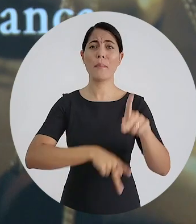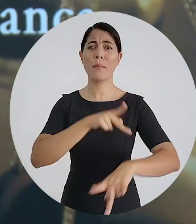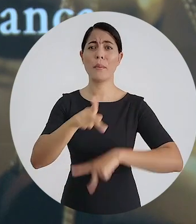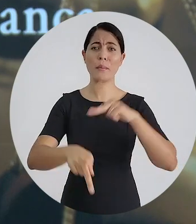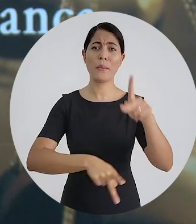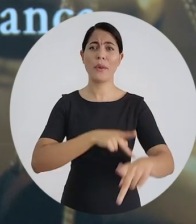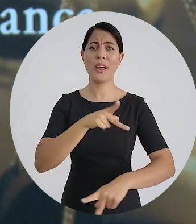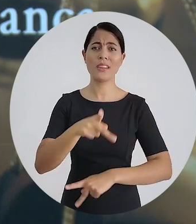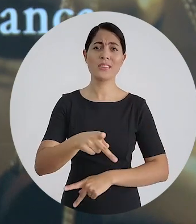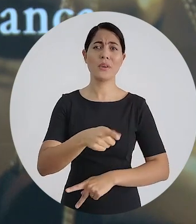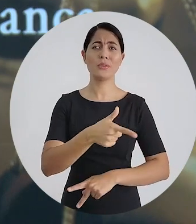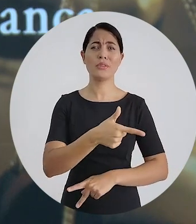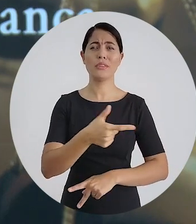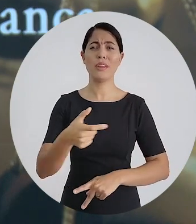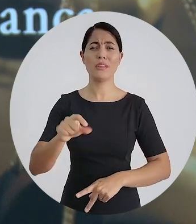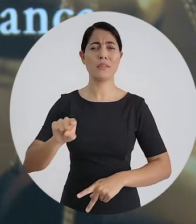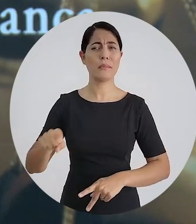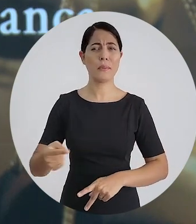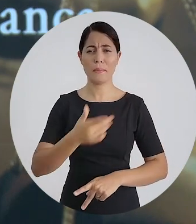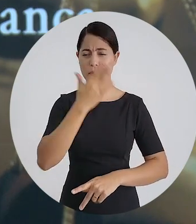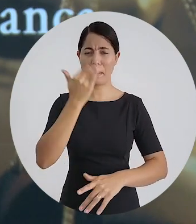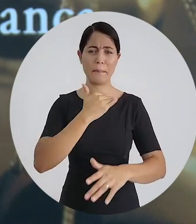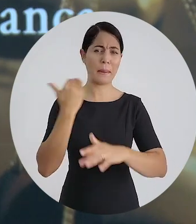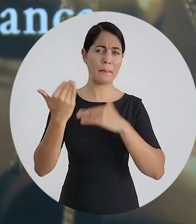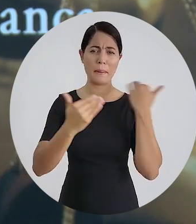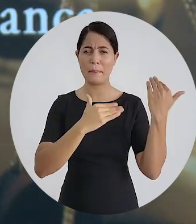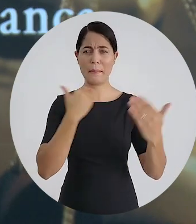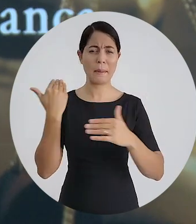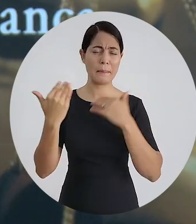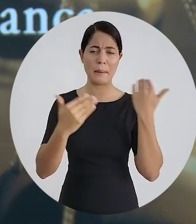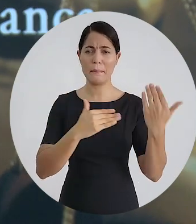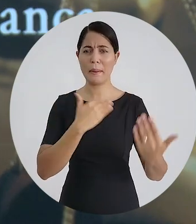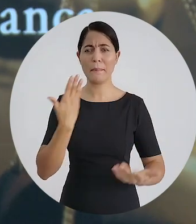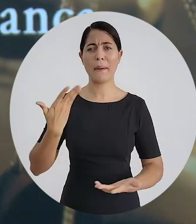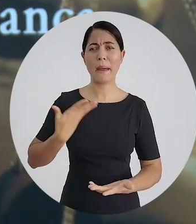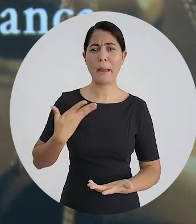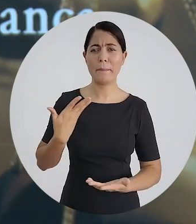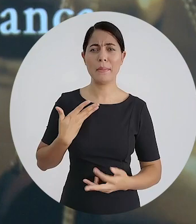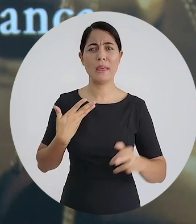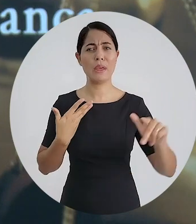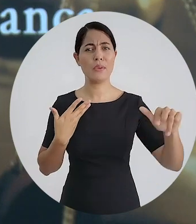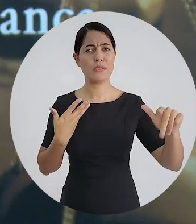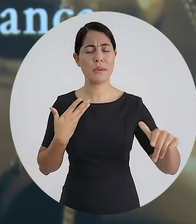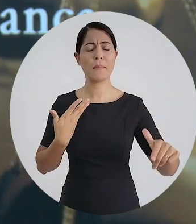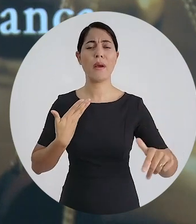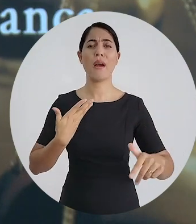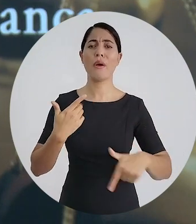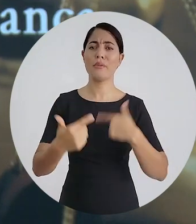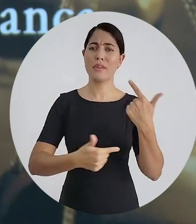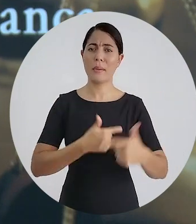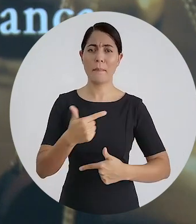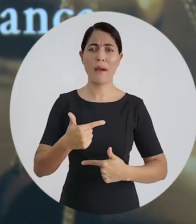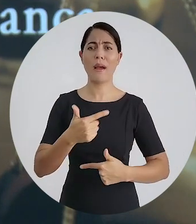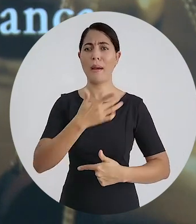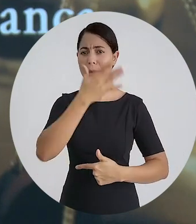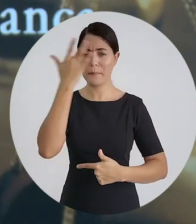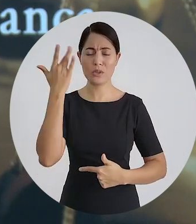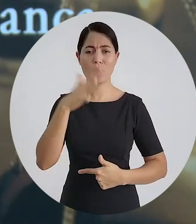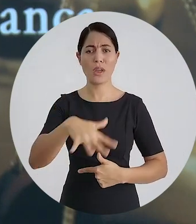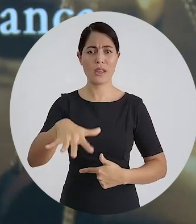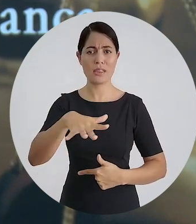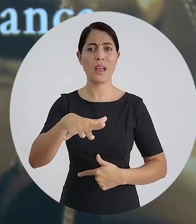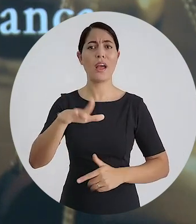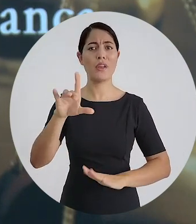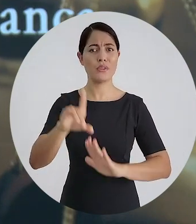agora, parentes, irmãos, filhos, pais, colegas de trabalho, grandes pensadores do mundo